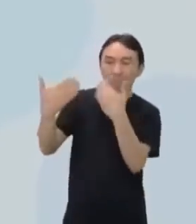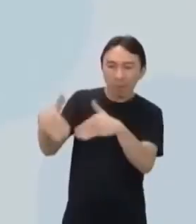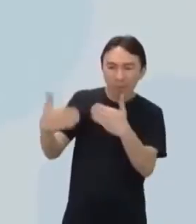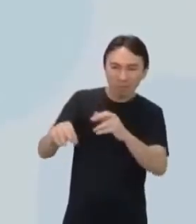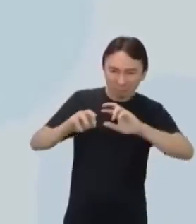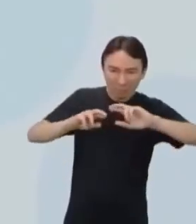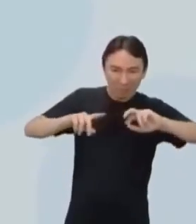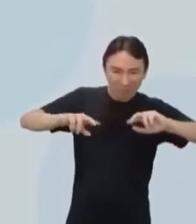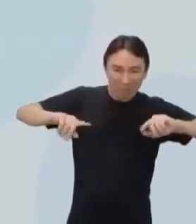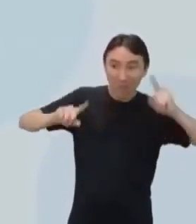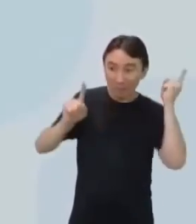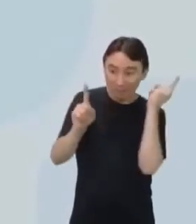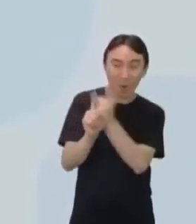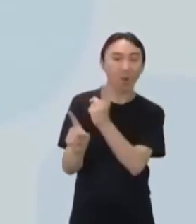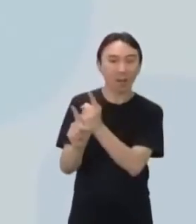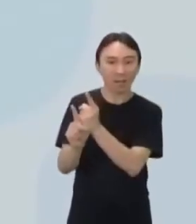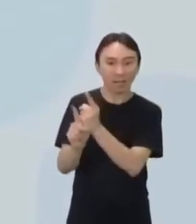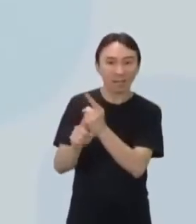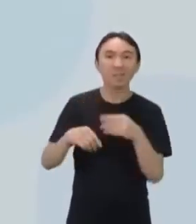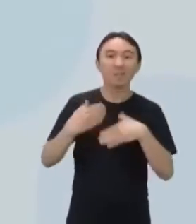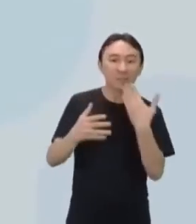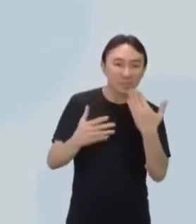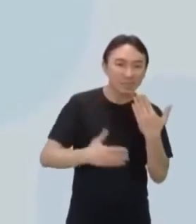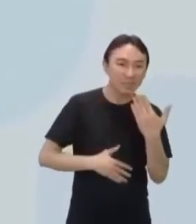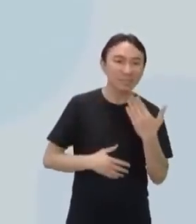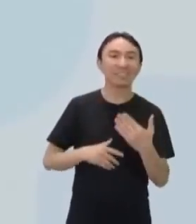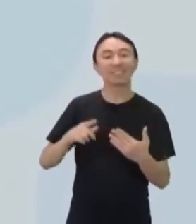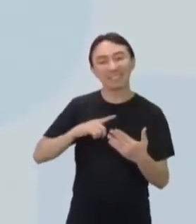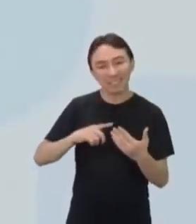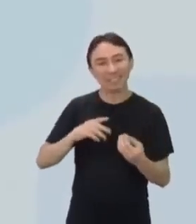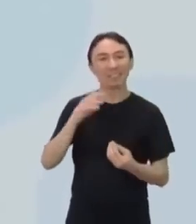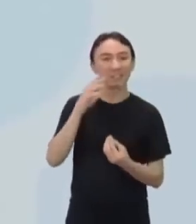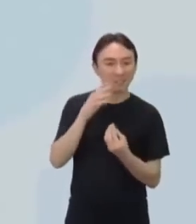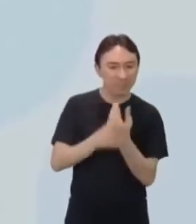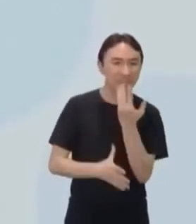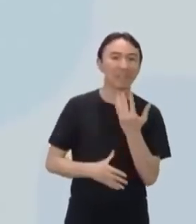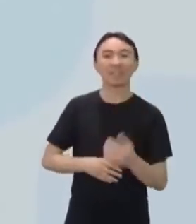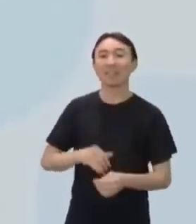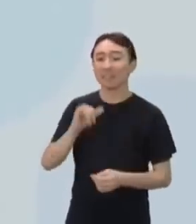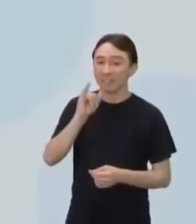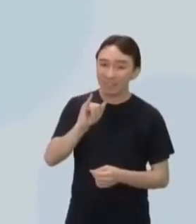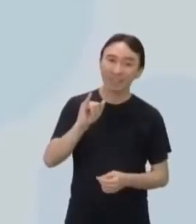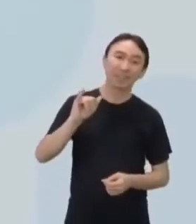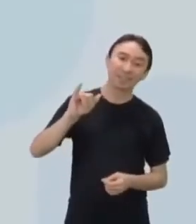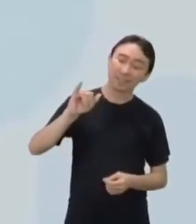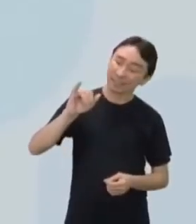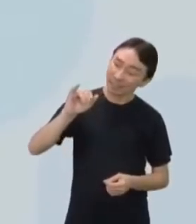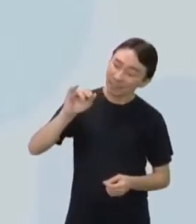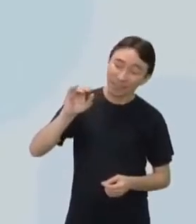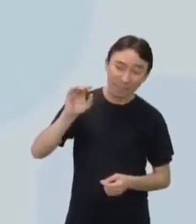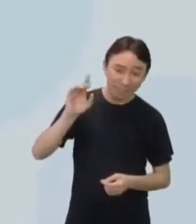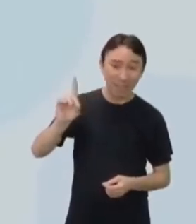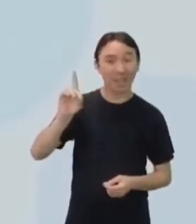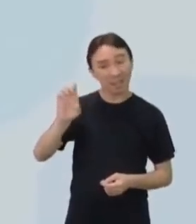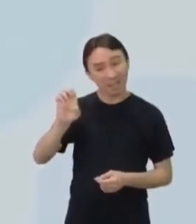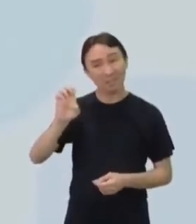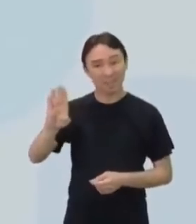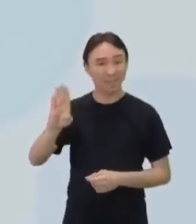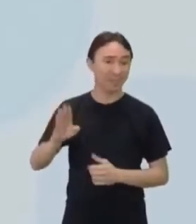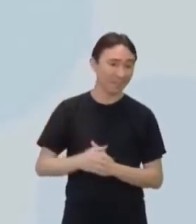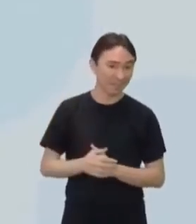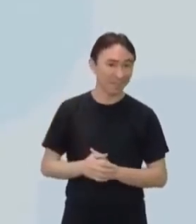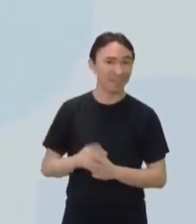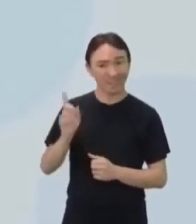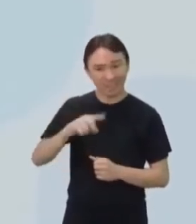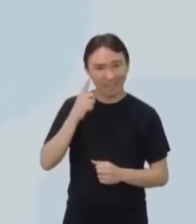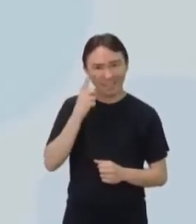gente gera o que a gente conhece como IDEB, né, que é o nosso Índice de Desempenho de Educação, tá bom? Que vem de uma